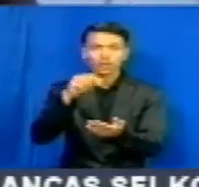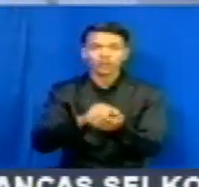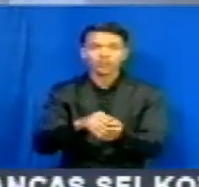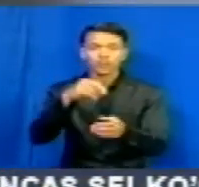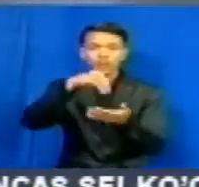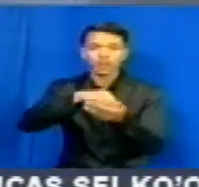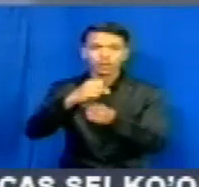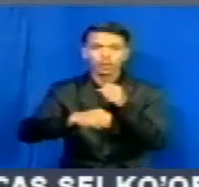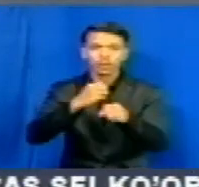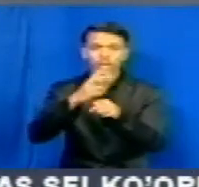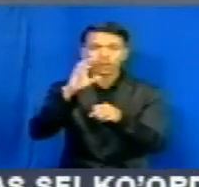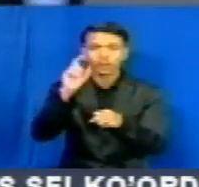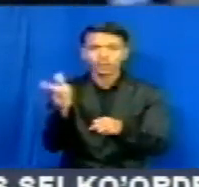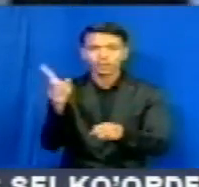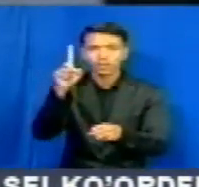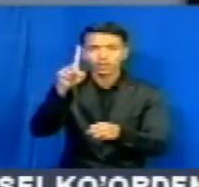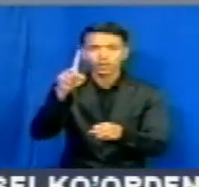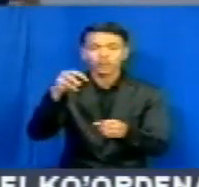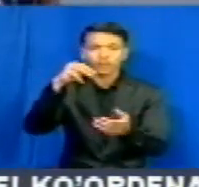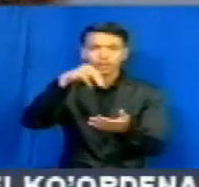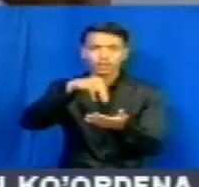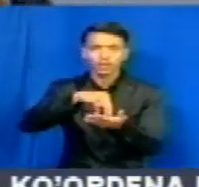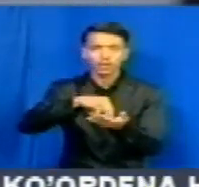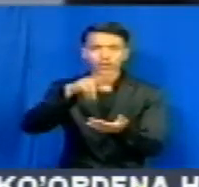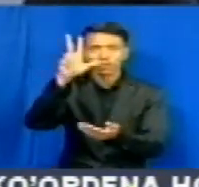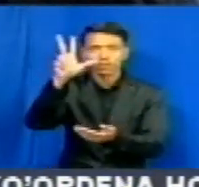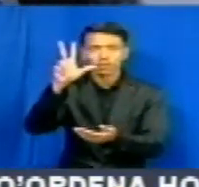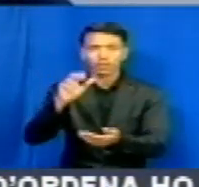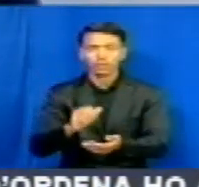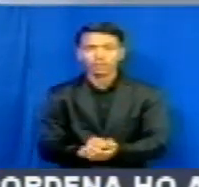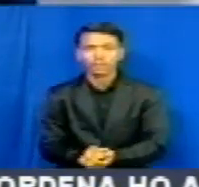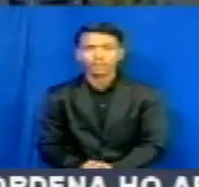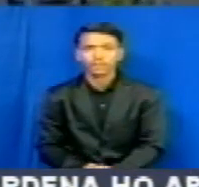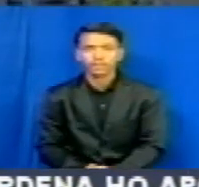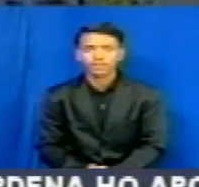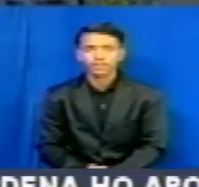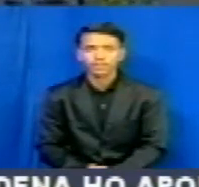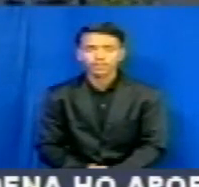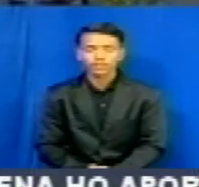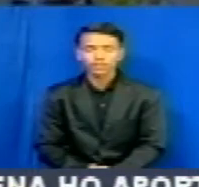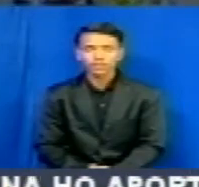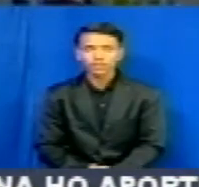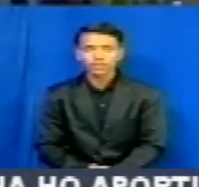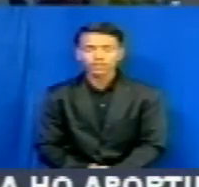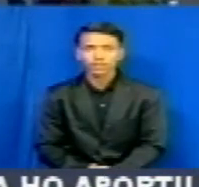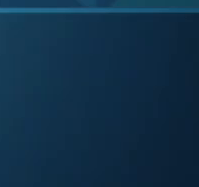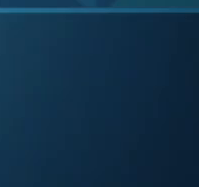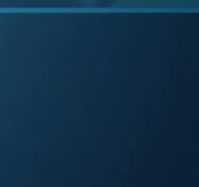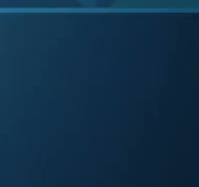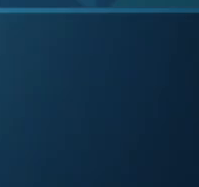rua ronulo resinida fena 15 milhão tolu. Timóteo Guzmán, Agustino Neno,